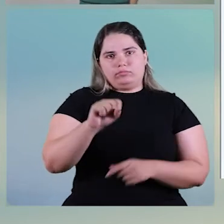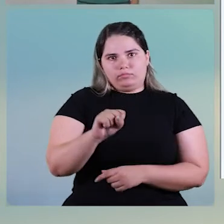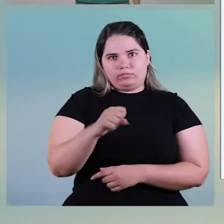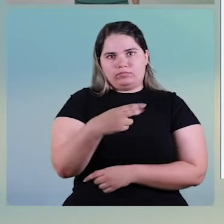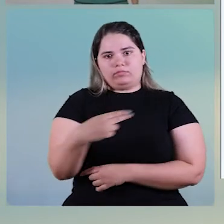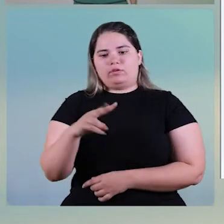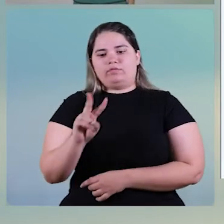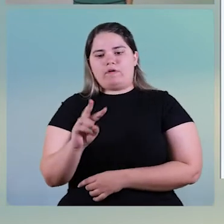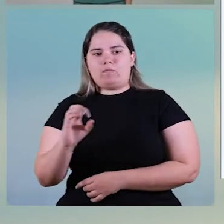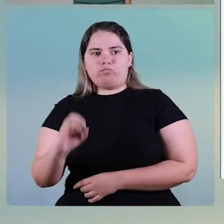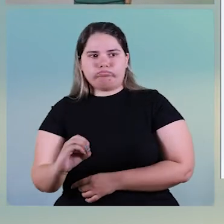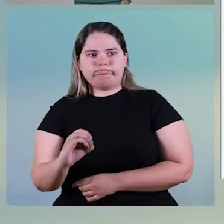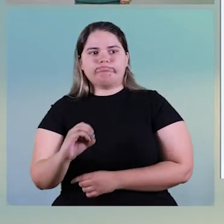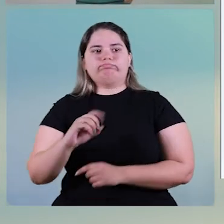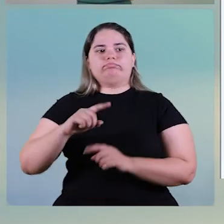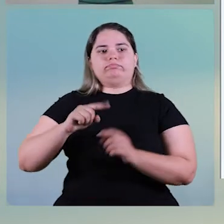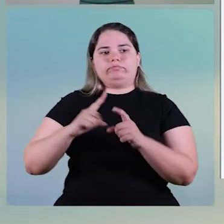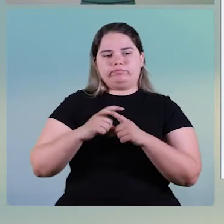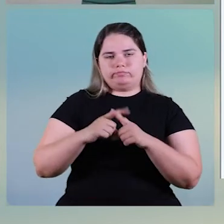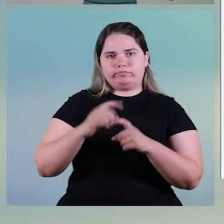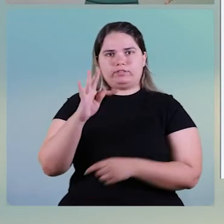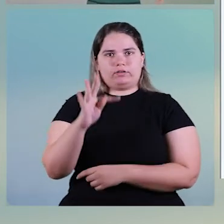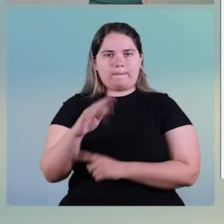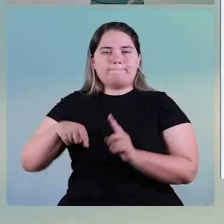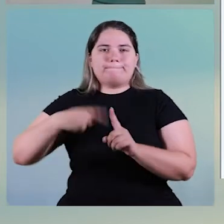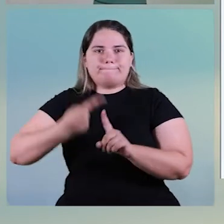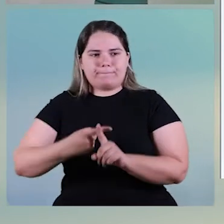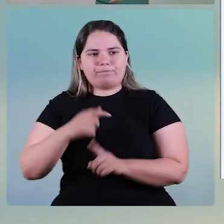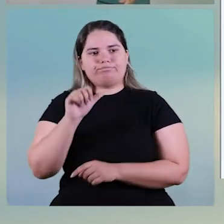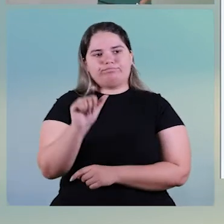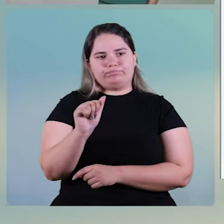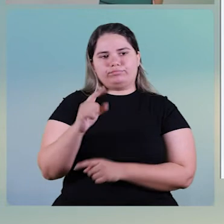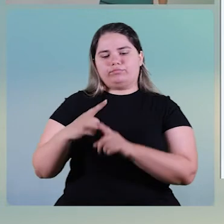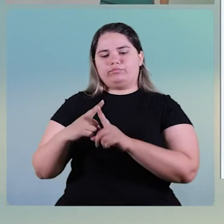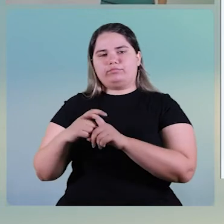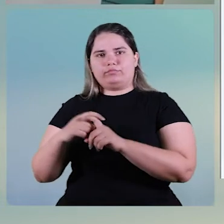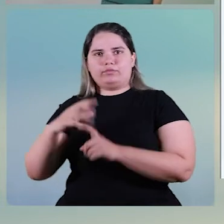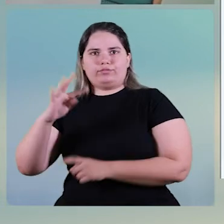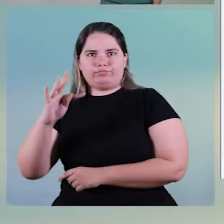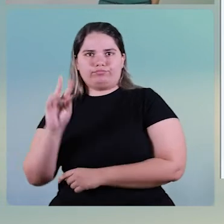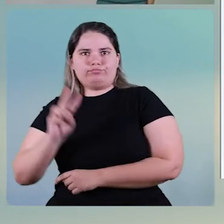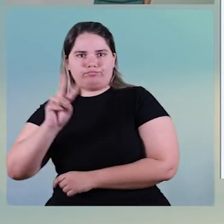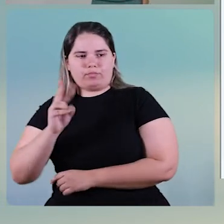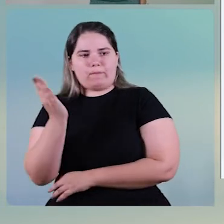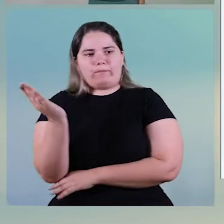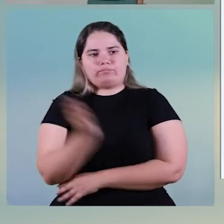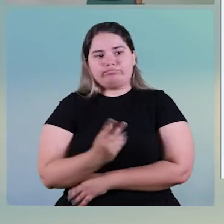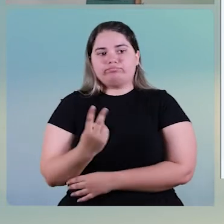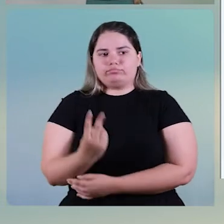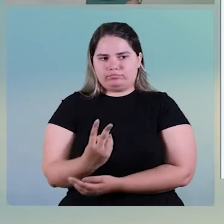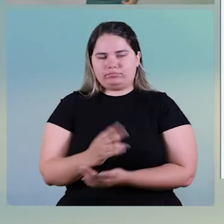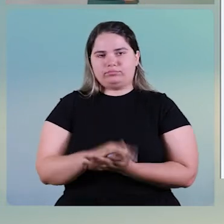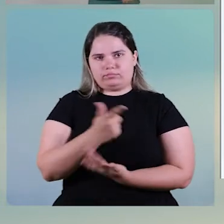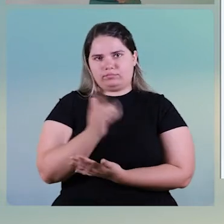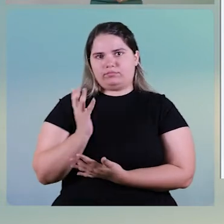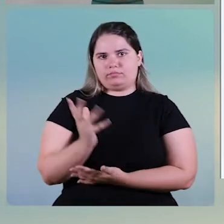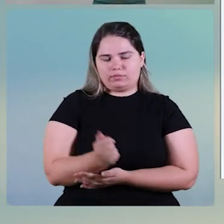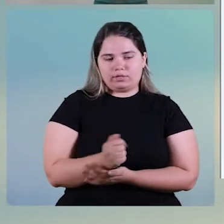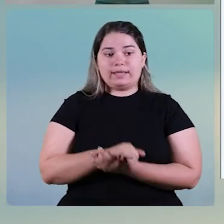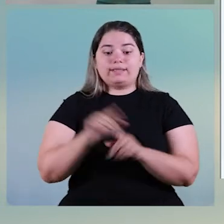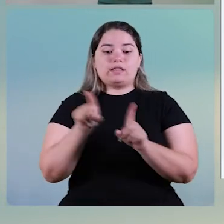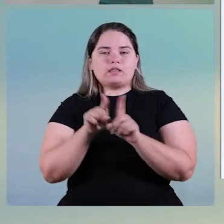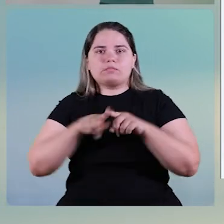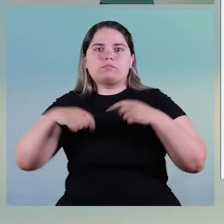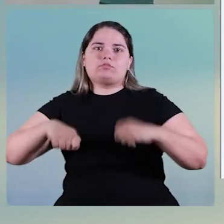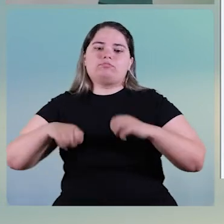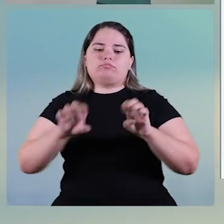2, porque ele vai acelerado, né, até atingir a velocidade de 20 metros por segundo. E vou precisar da